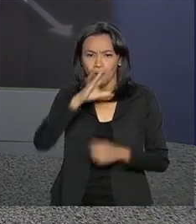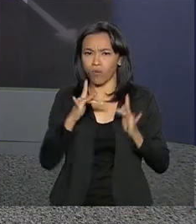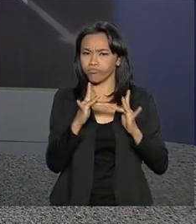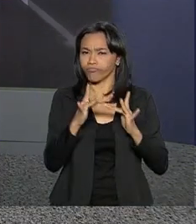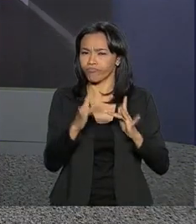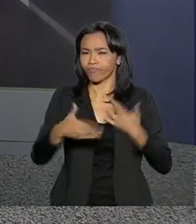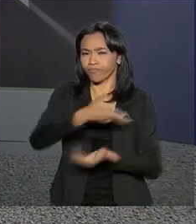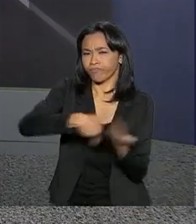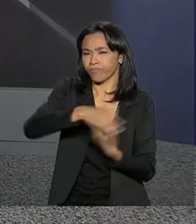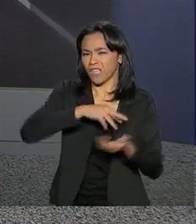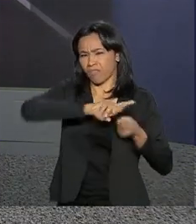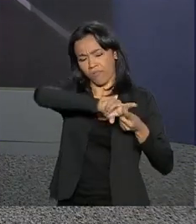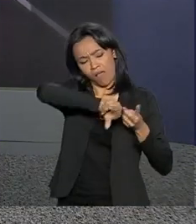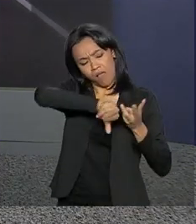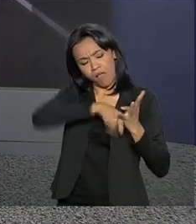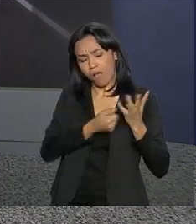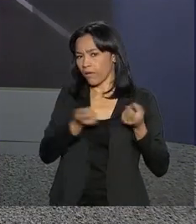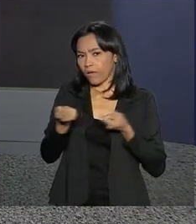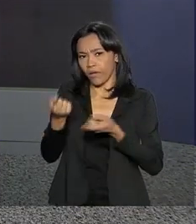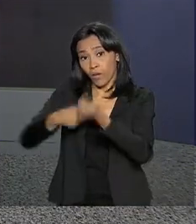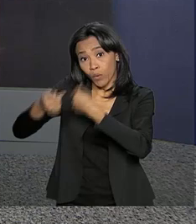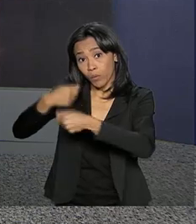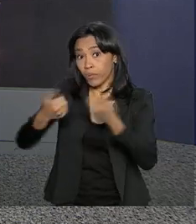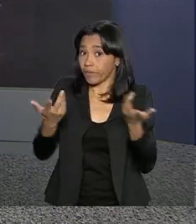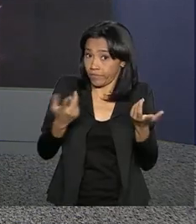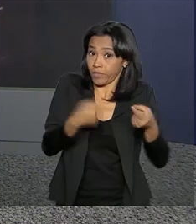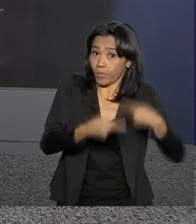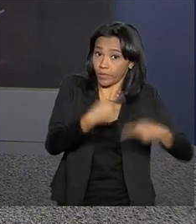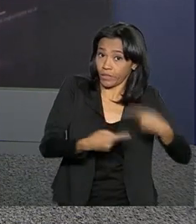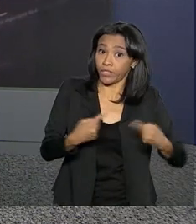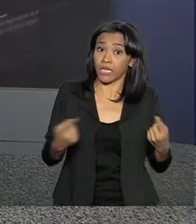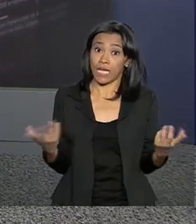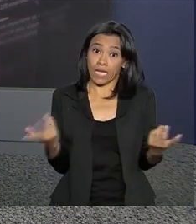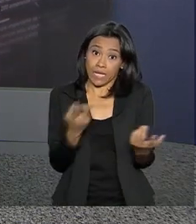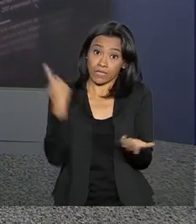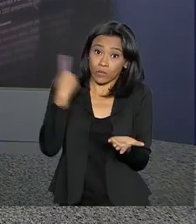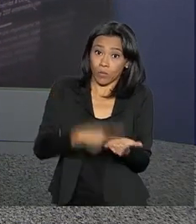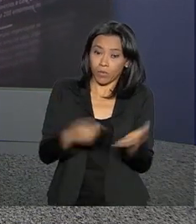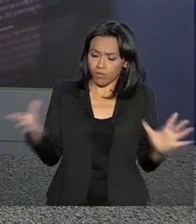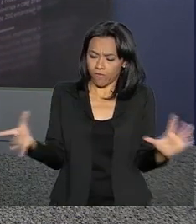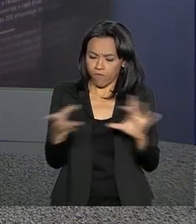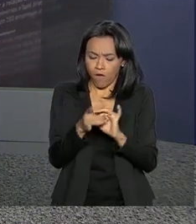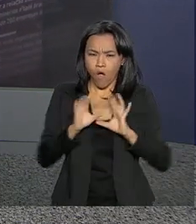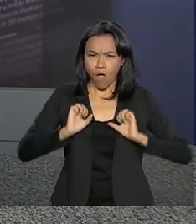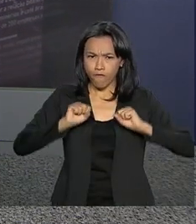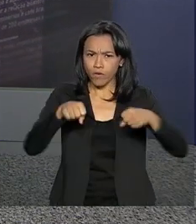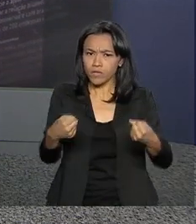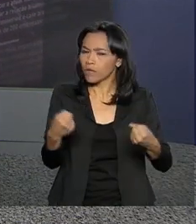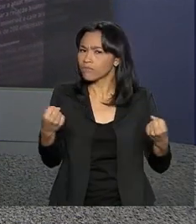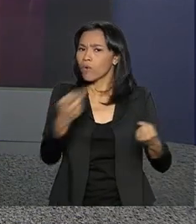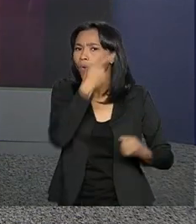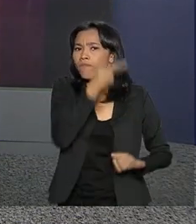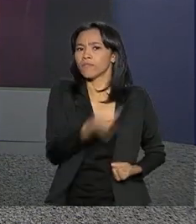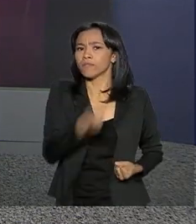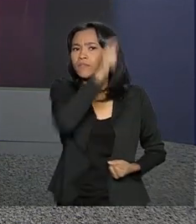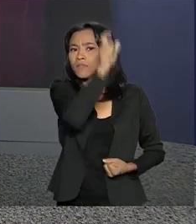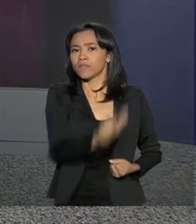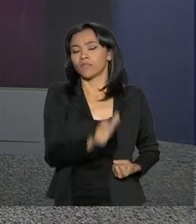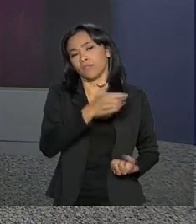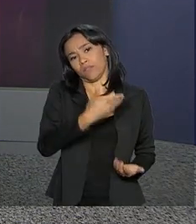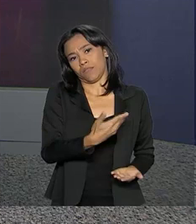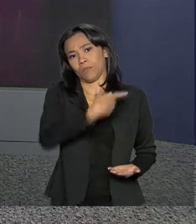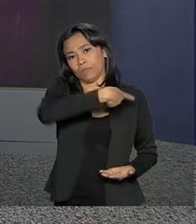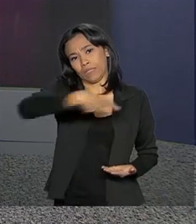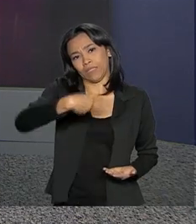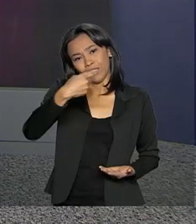que envolve diferentes áreas como economia e política. Esses laços vão ser reforçados com esta visita do presidente da Argentina ao